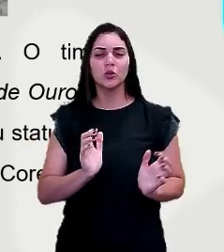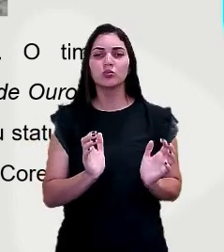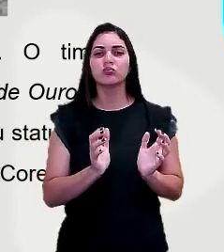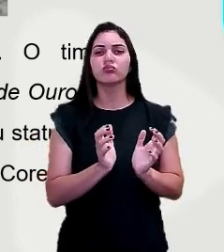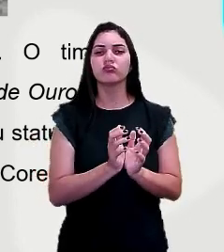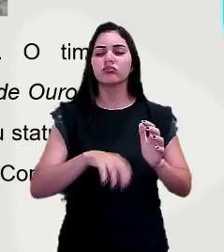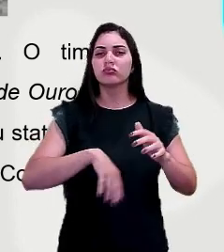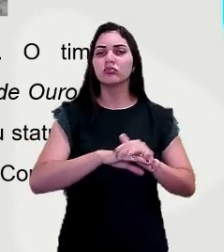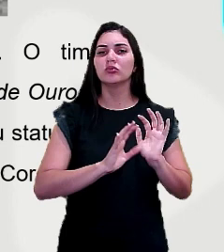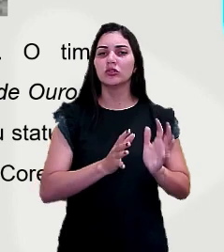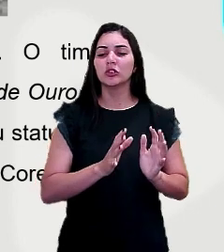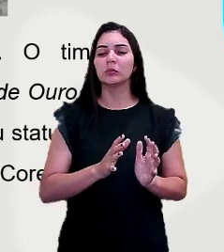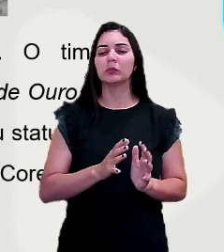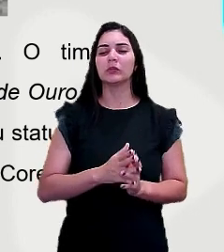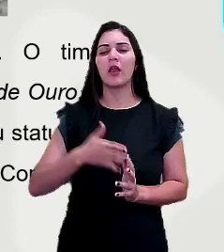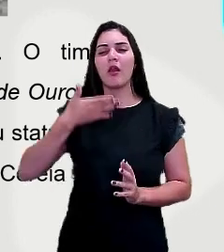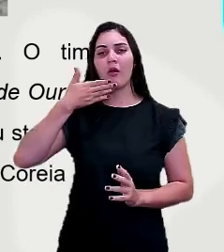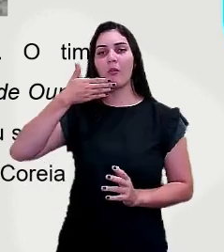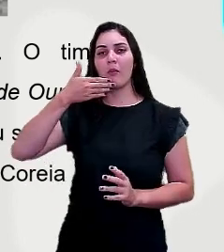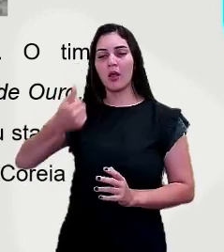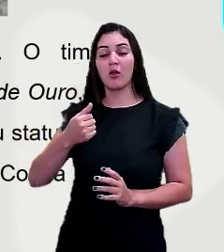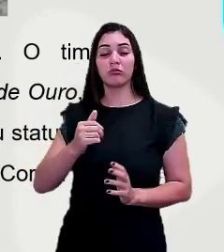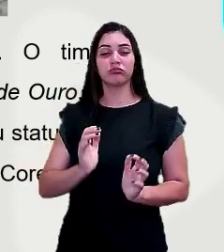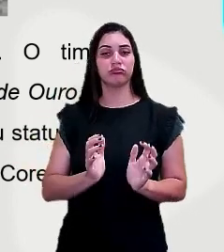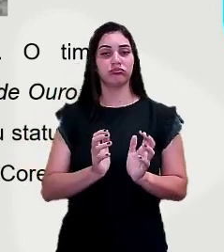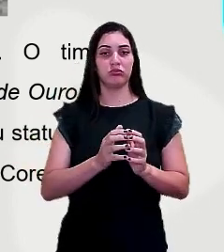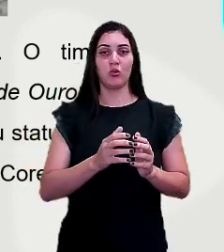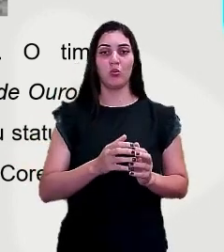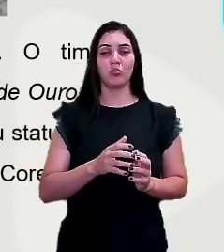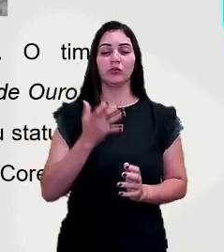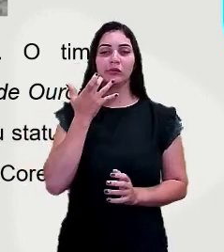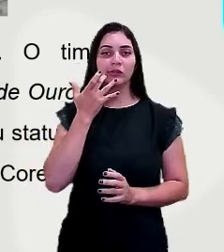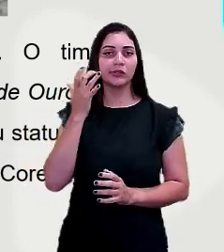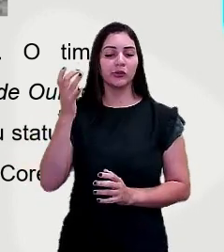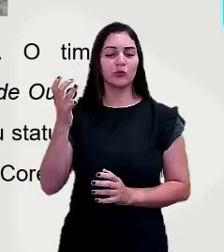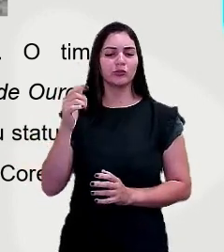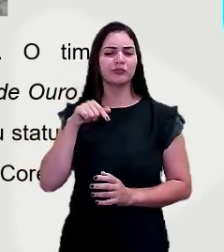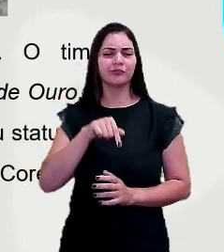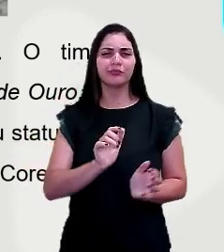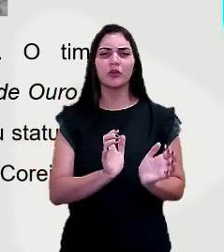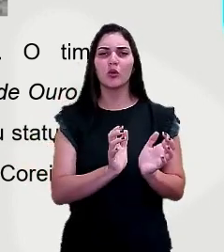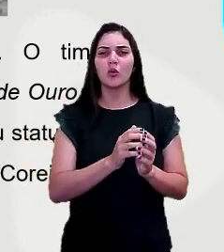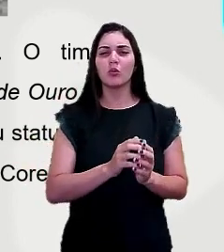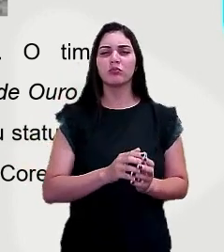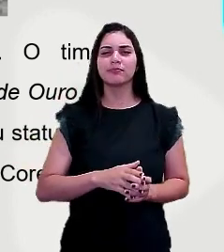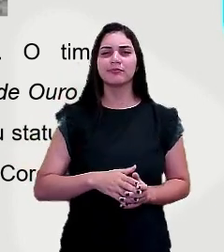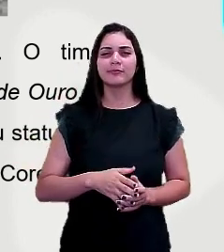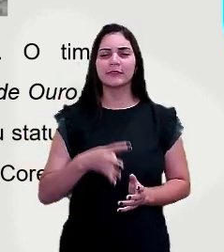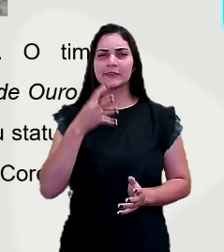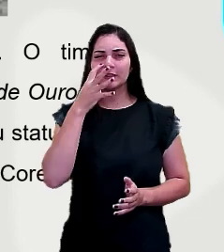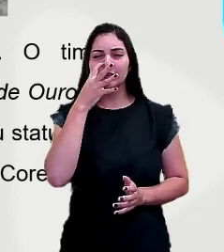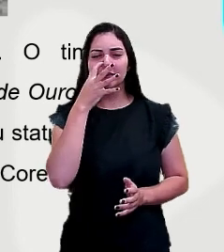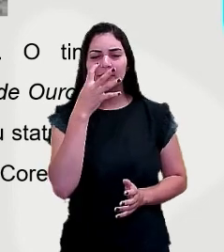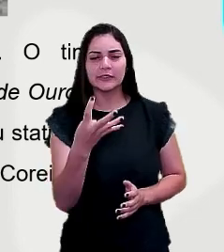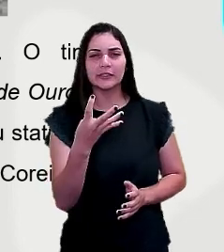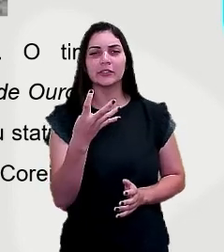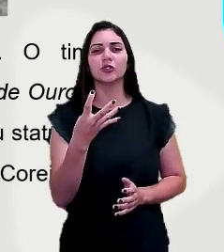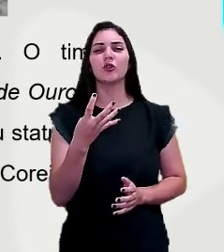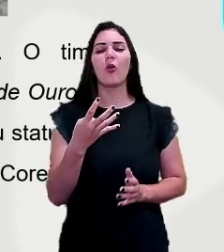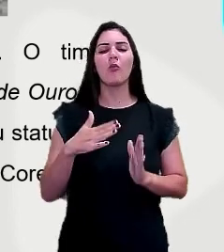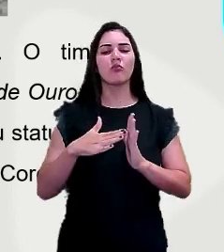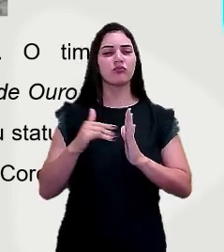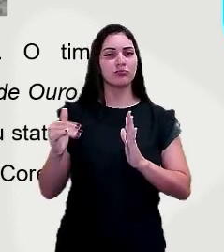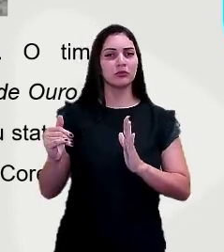do torneio, também chamado de o time de ouro. A seleção encantou o futebol mundial com seu talento e confirmou